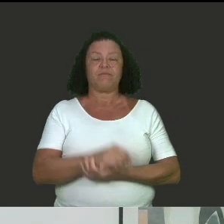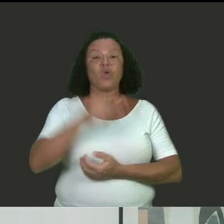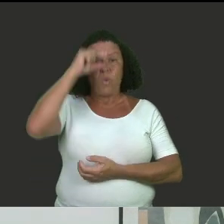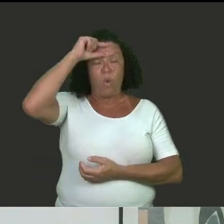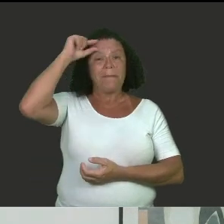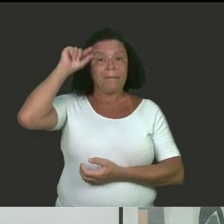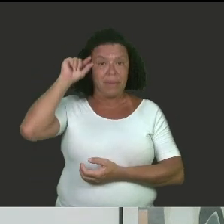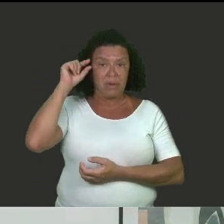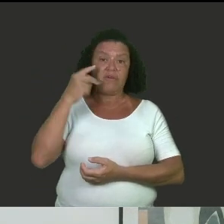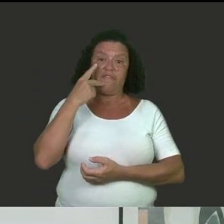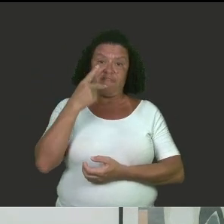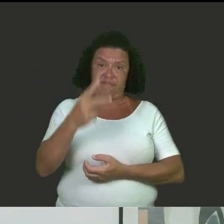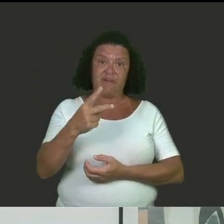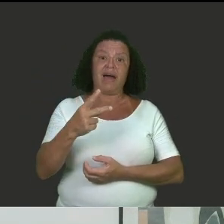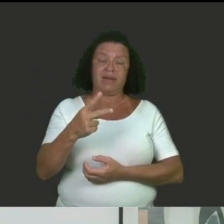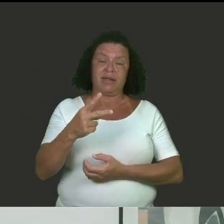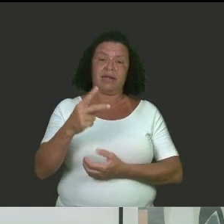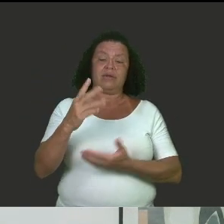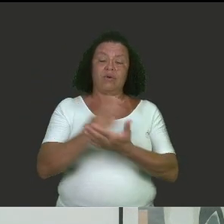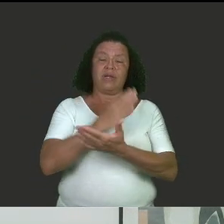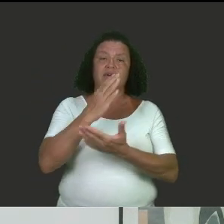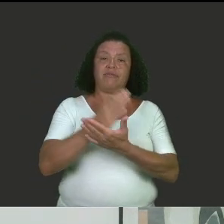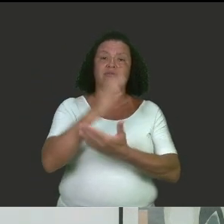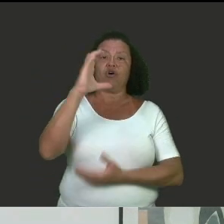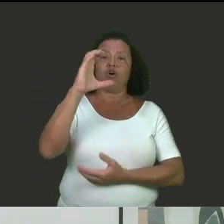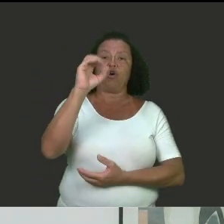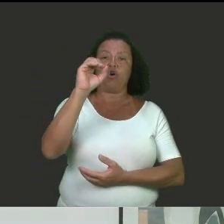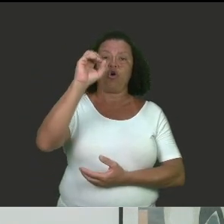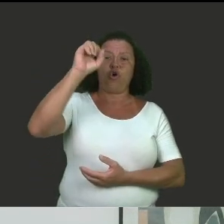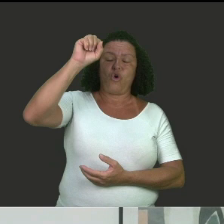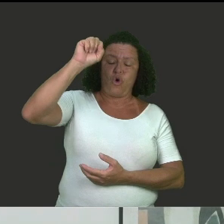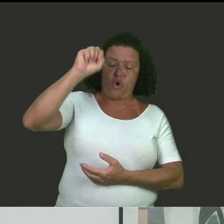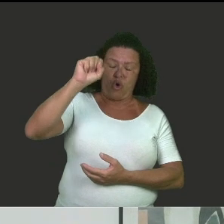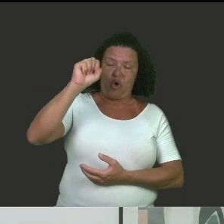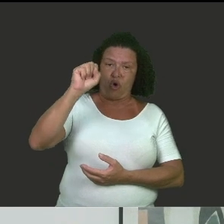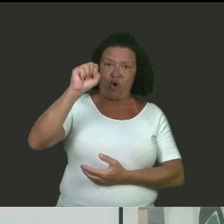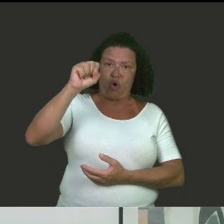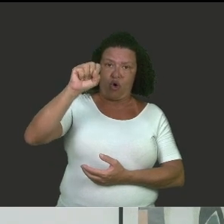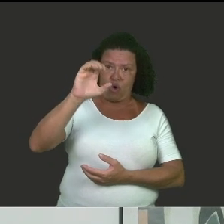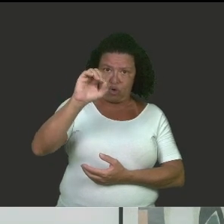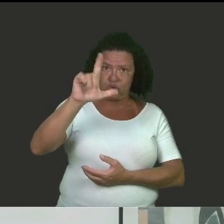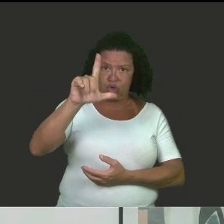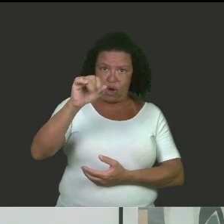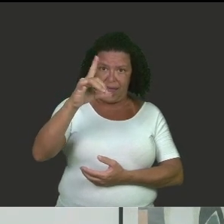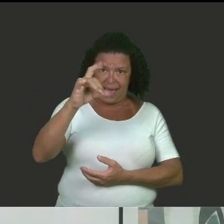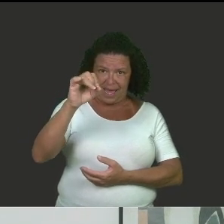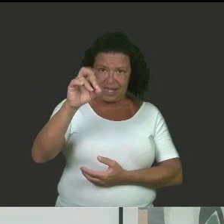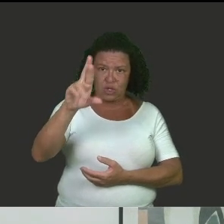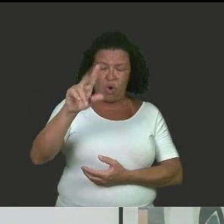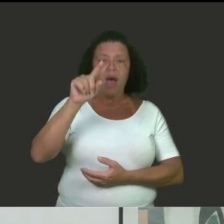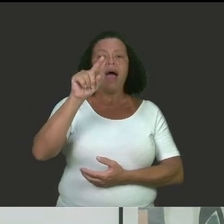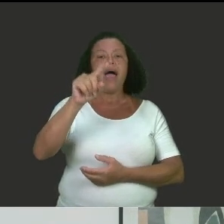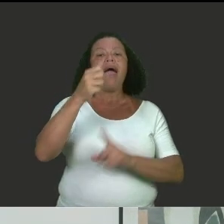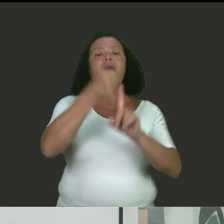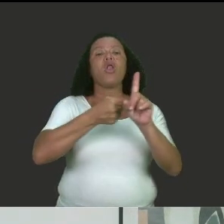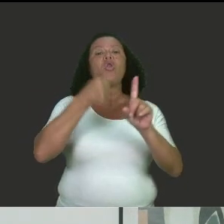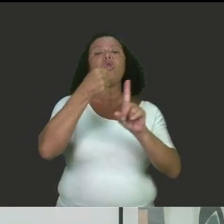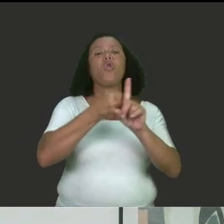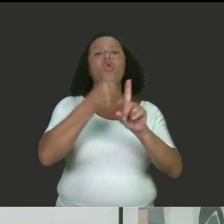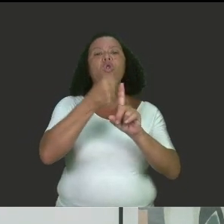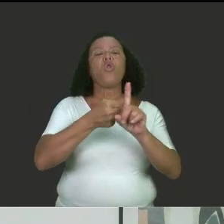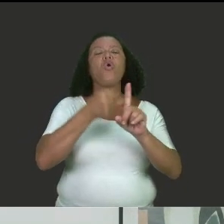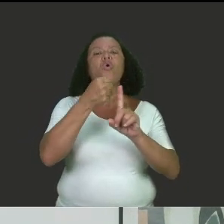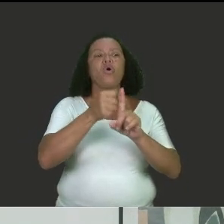no Consolador, falando que a provação é a luta que ensina ao discípulo rebelde